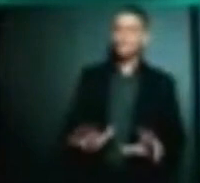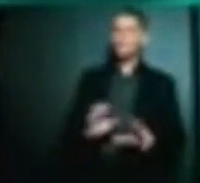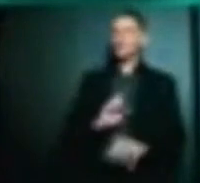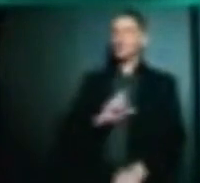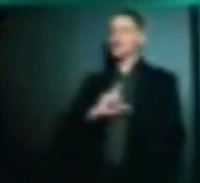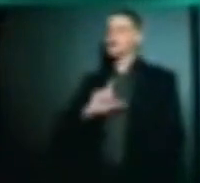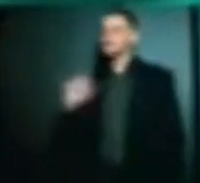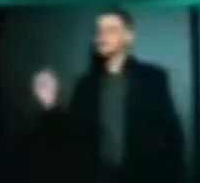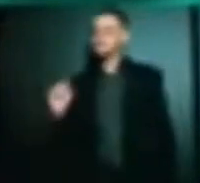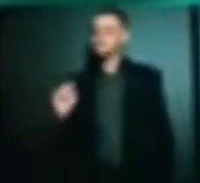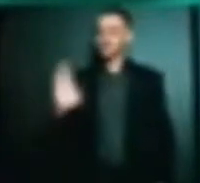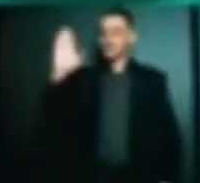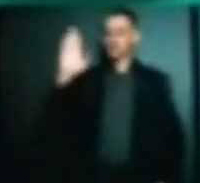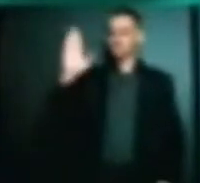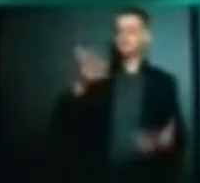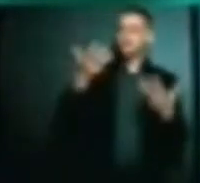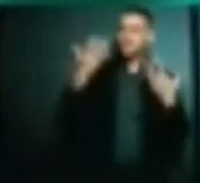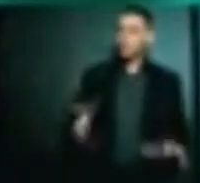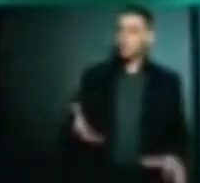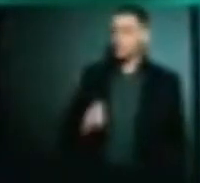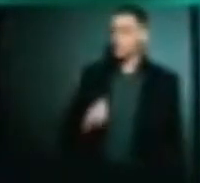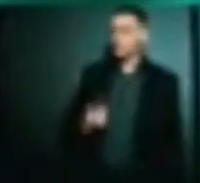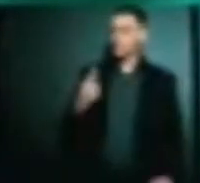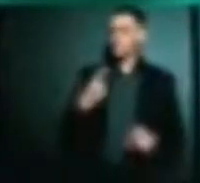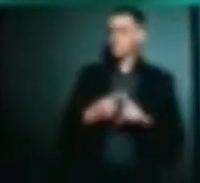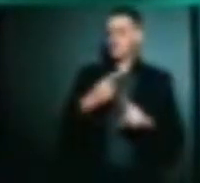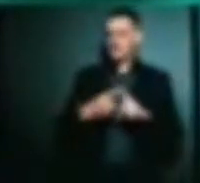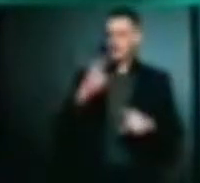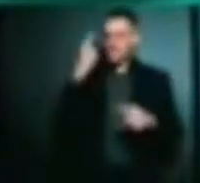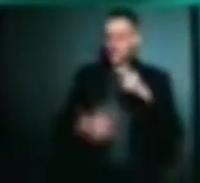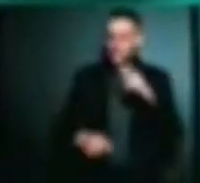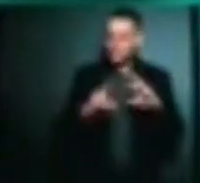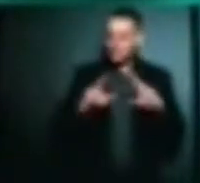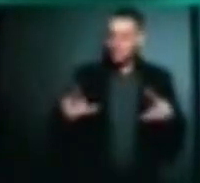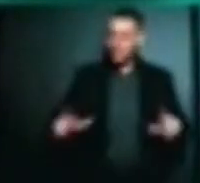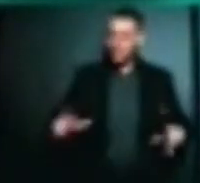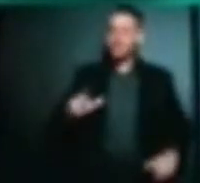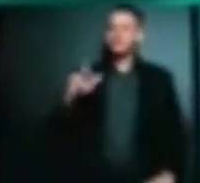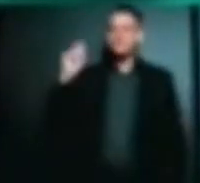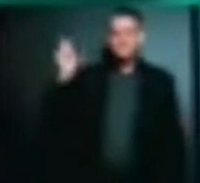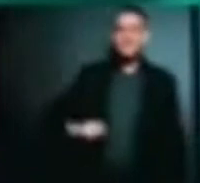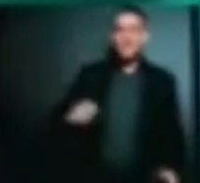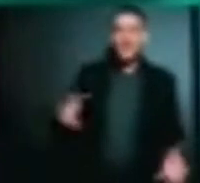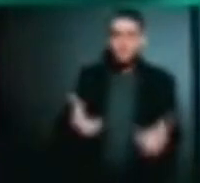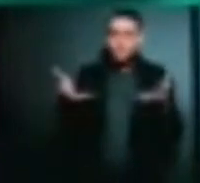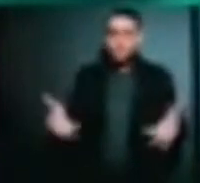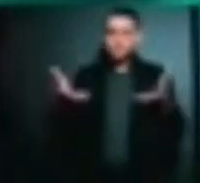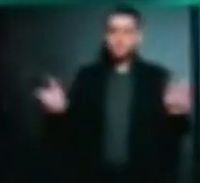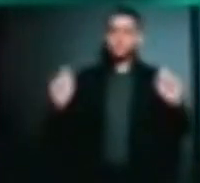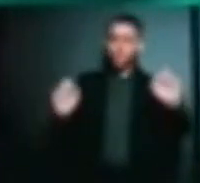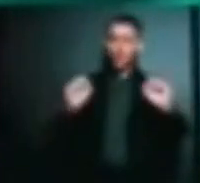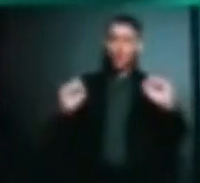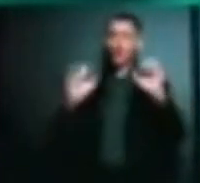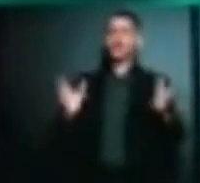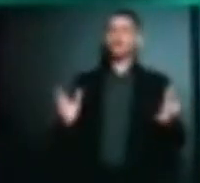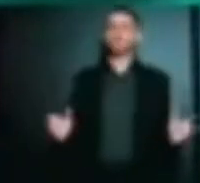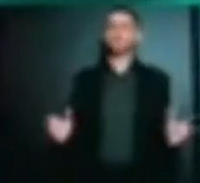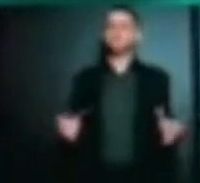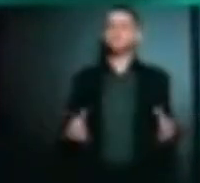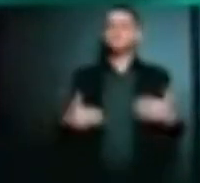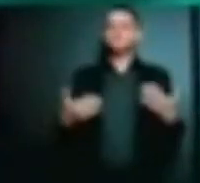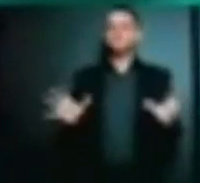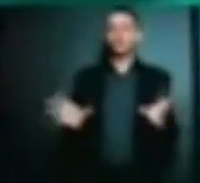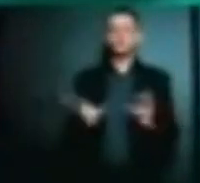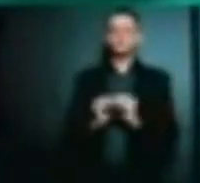candidata, ou talvez não queira estar lá, porque não é proibido, inclusive é permitido e incentivado. Então, para